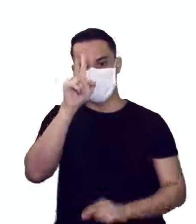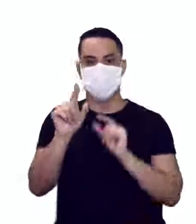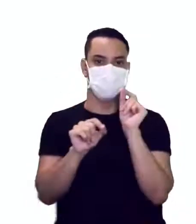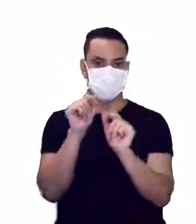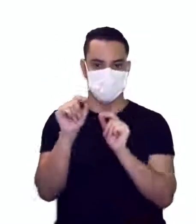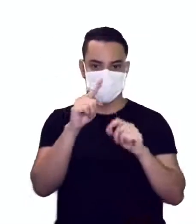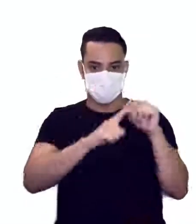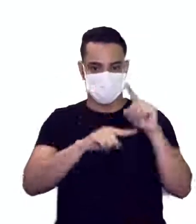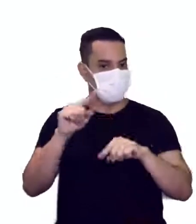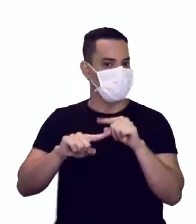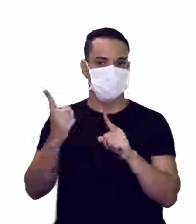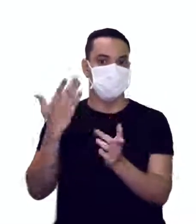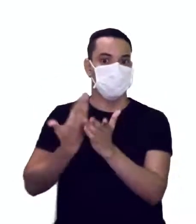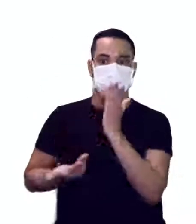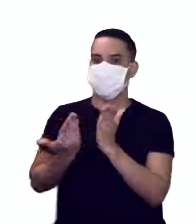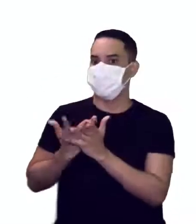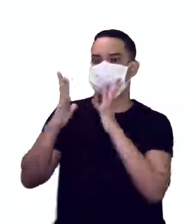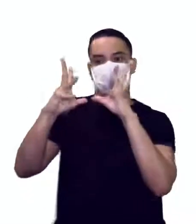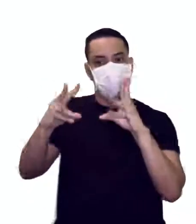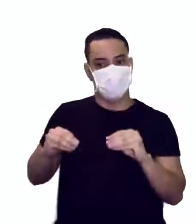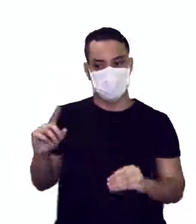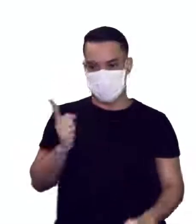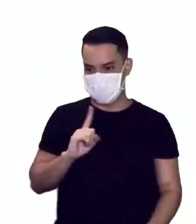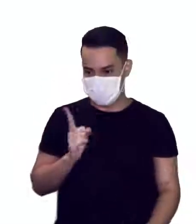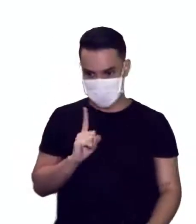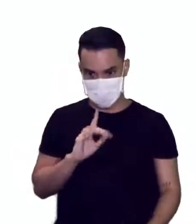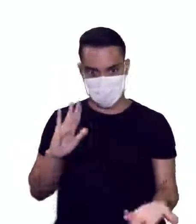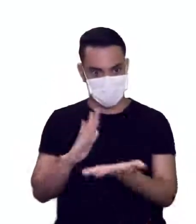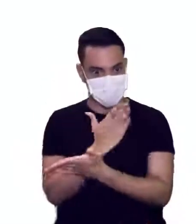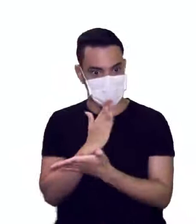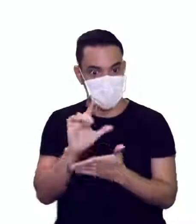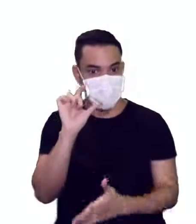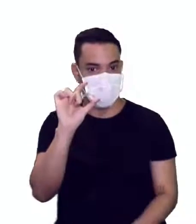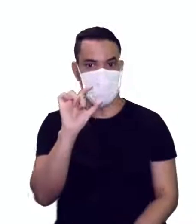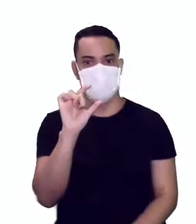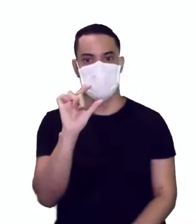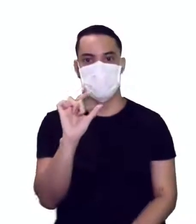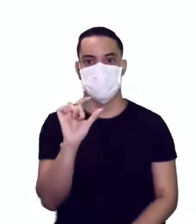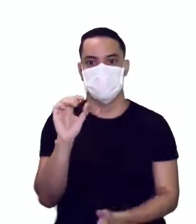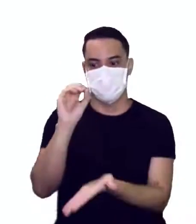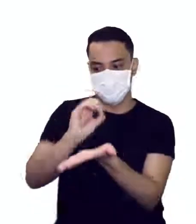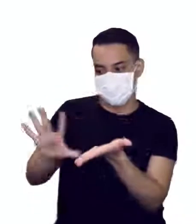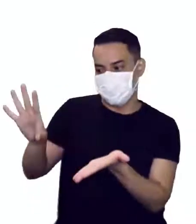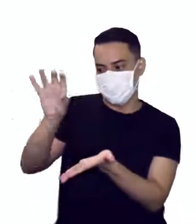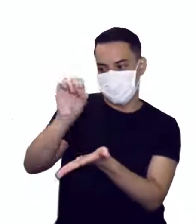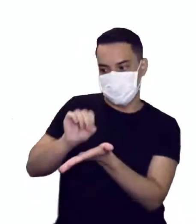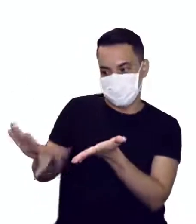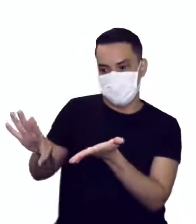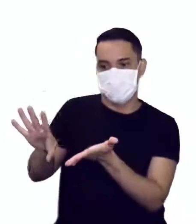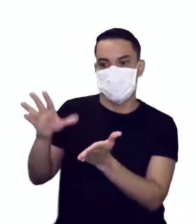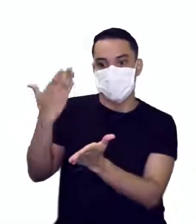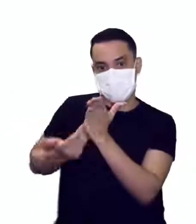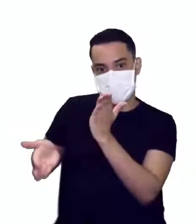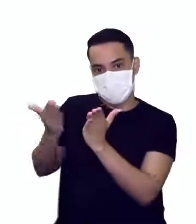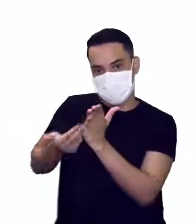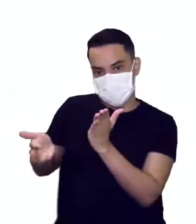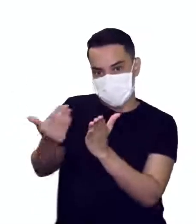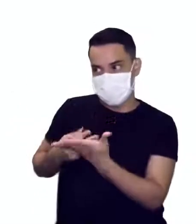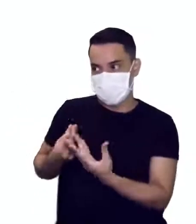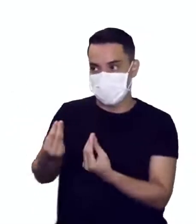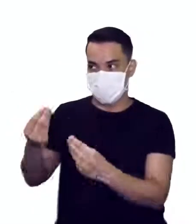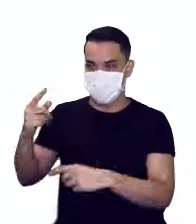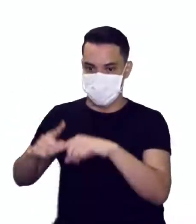que o material ele não vai perder totalmente, tá, pessoal? Ok? Ele vai perder uma parte aí e ele vai ficar, mesmo